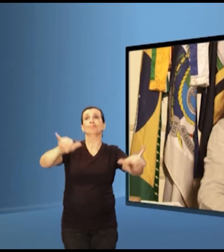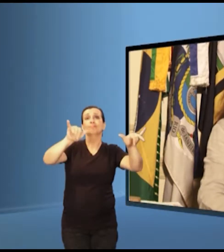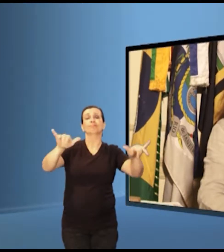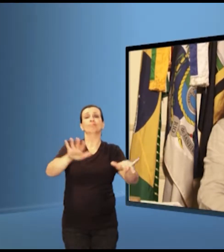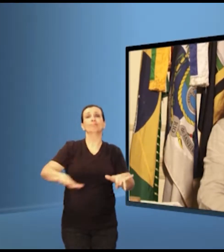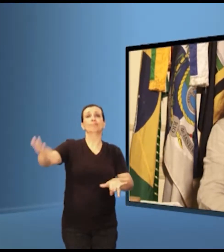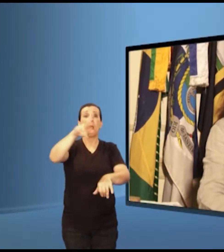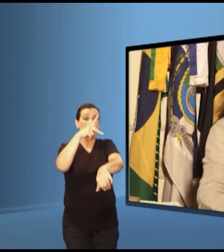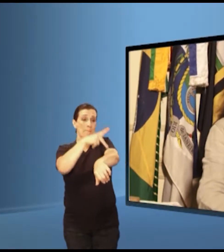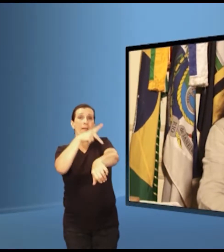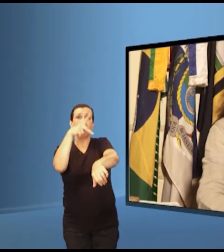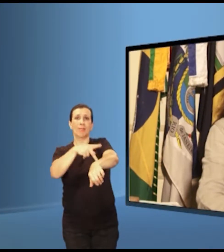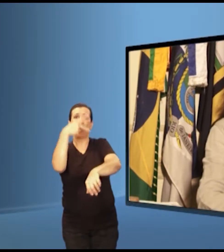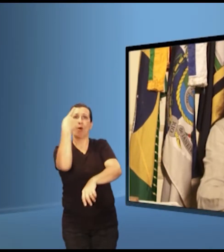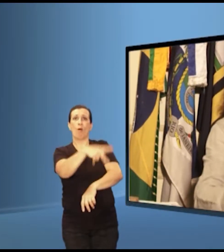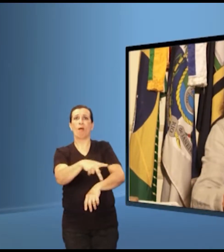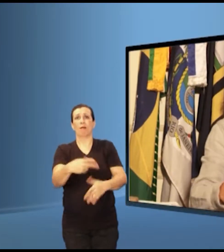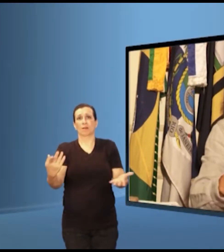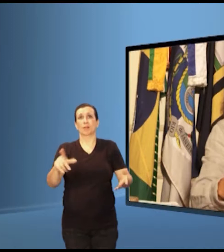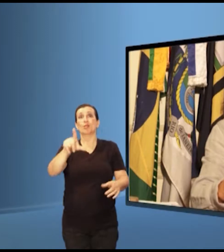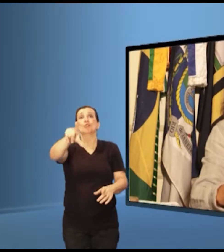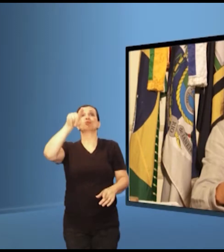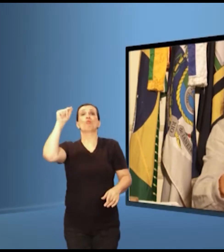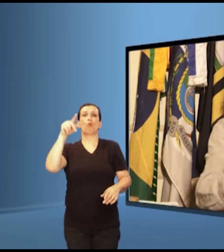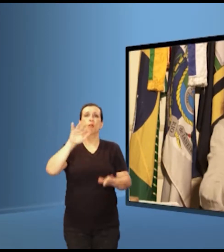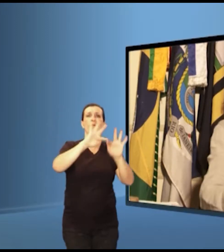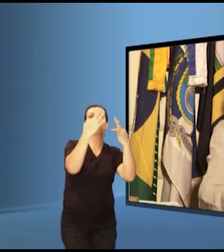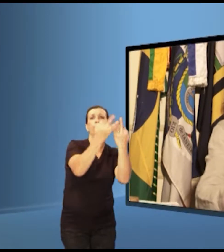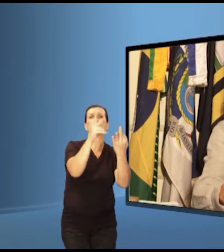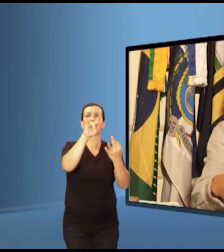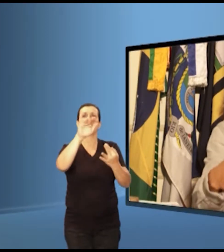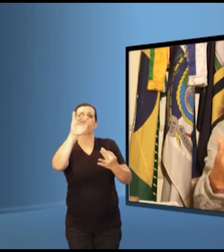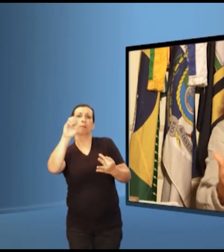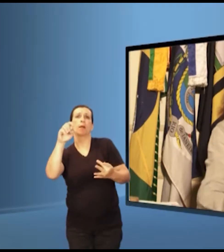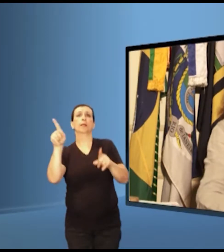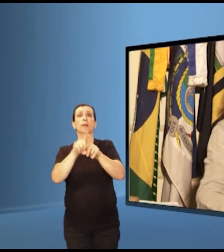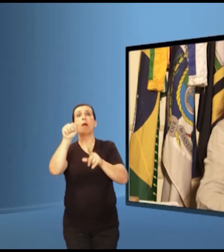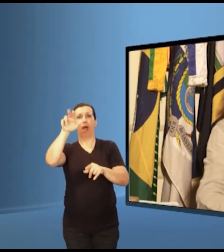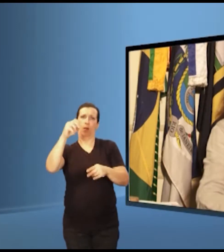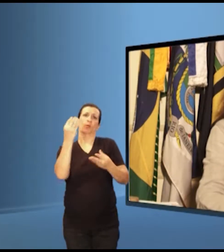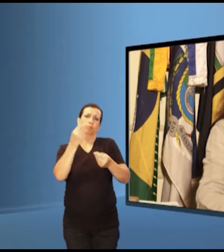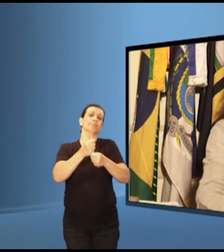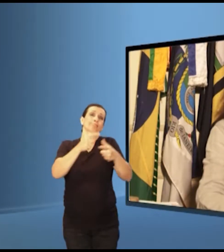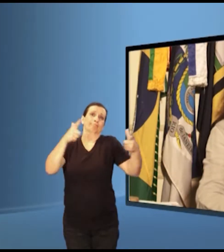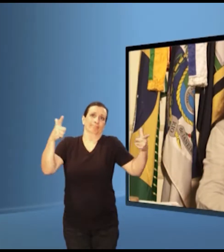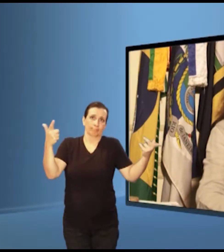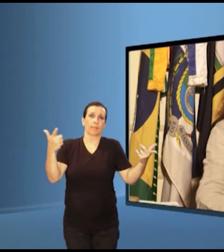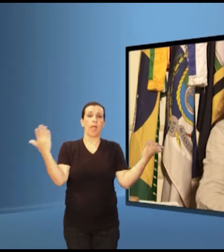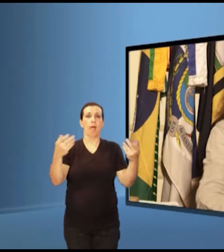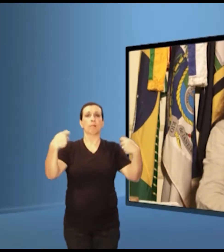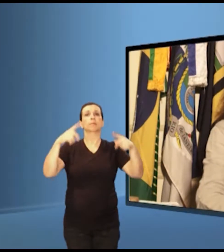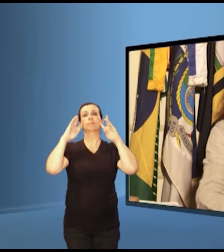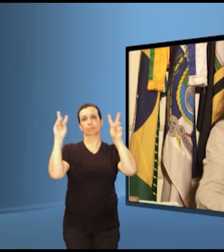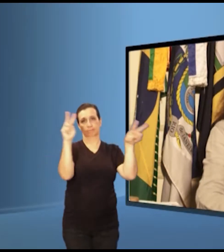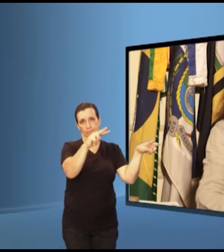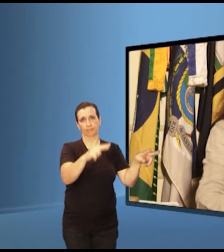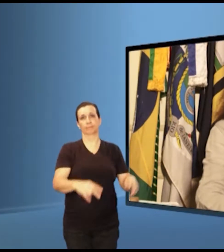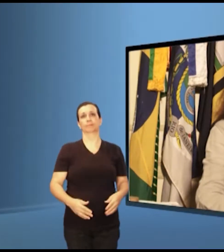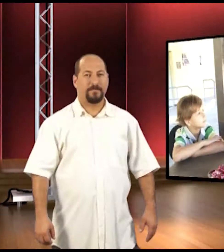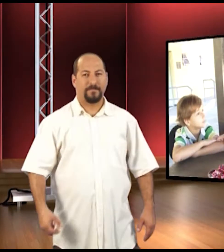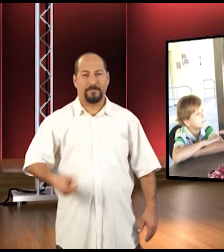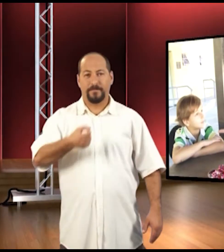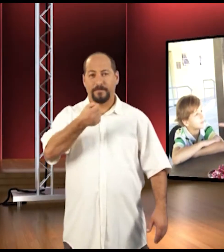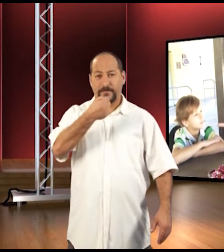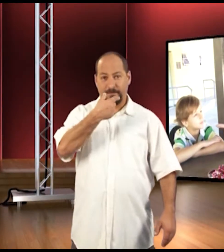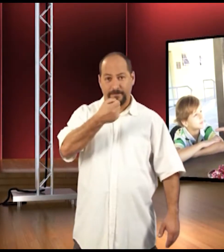repercussão pedagógica dessa escolha dos pais ou dos próprios alunos é muito grande. É preciso que haja uma atenção para